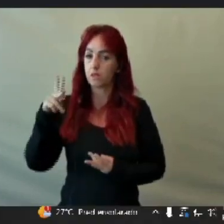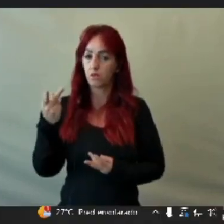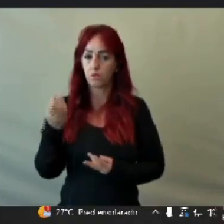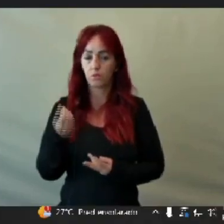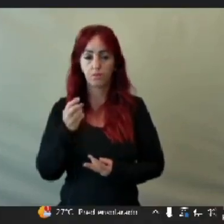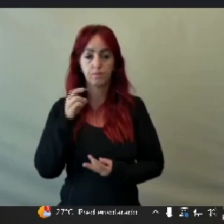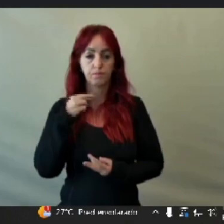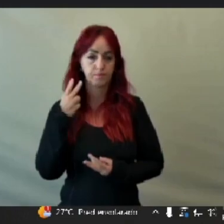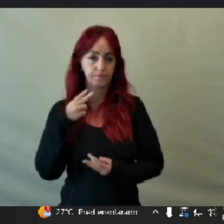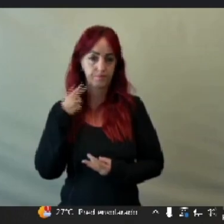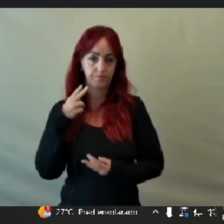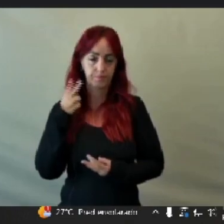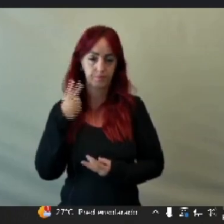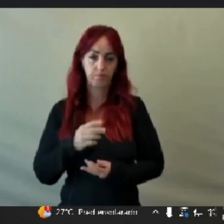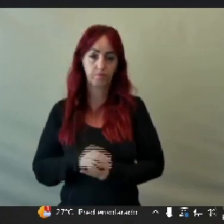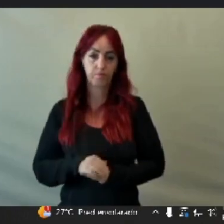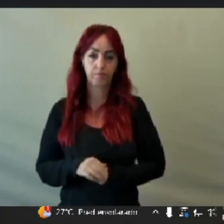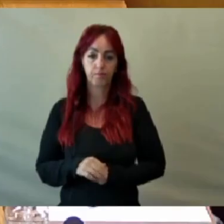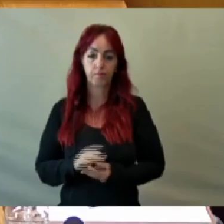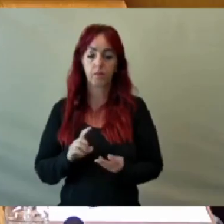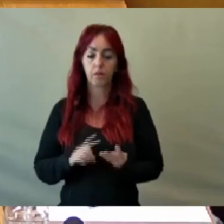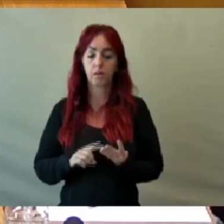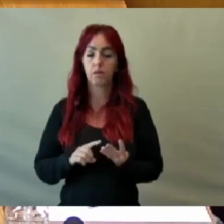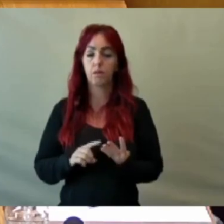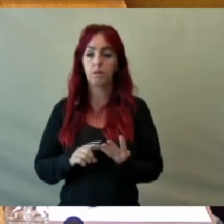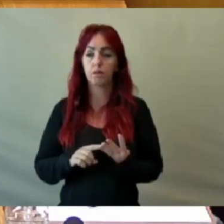Vereador doutor Bruno Pedralva.